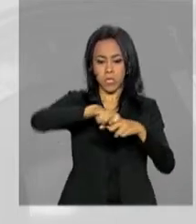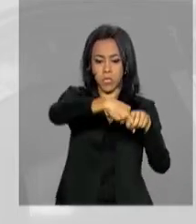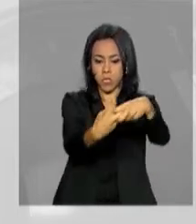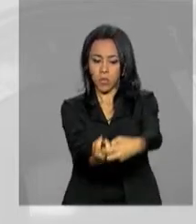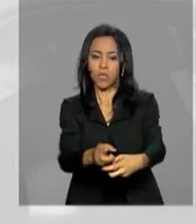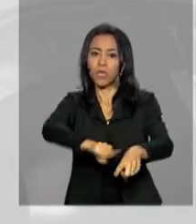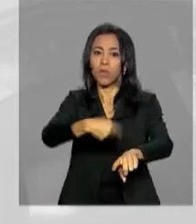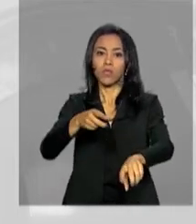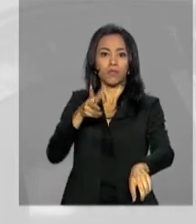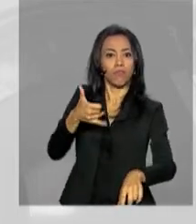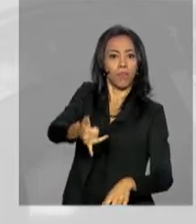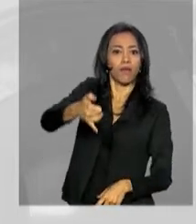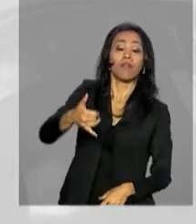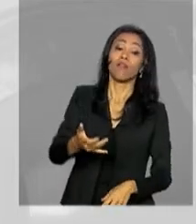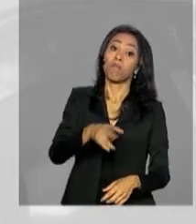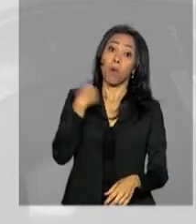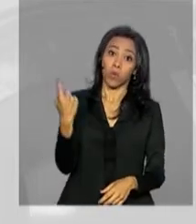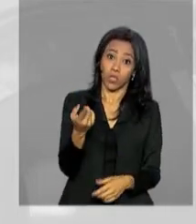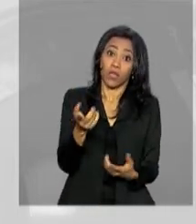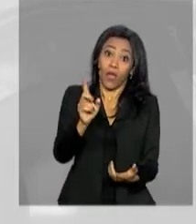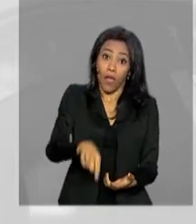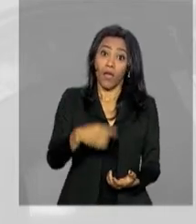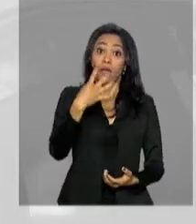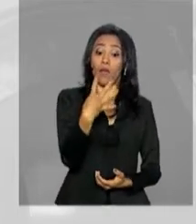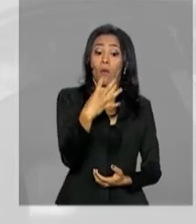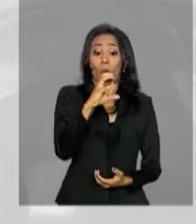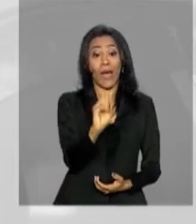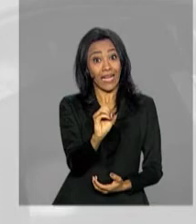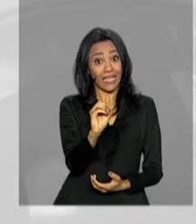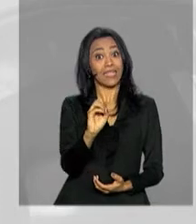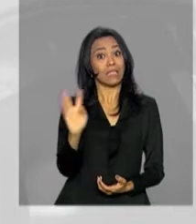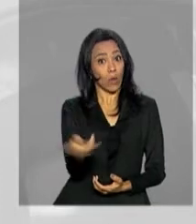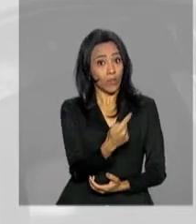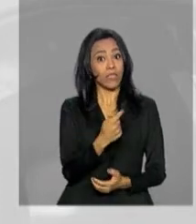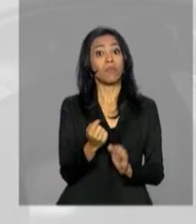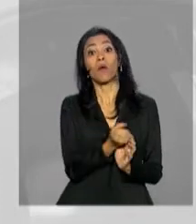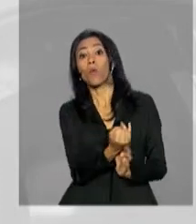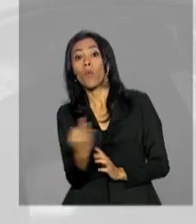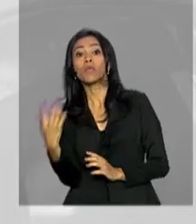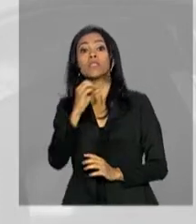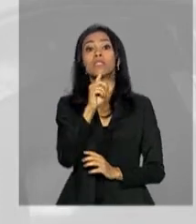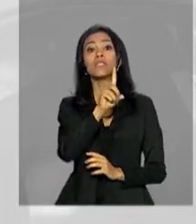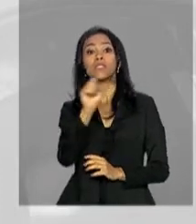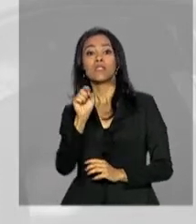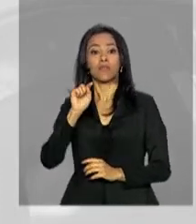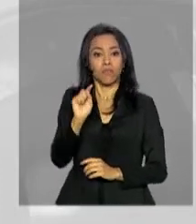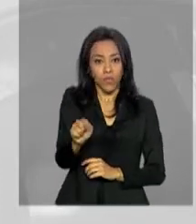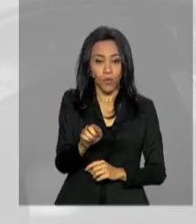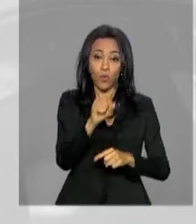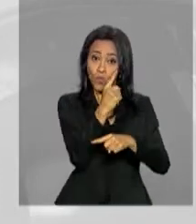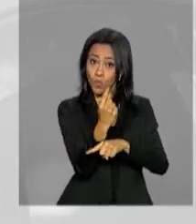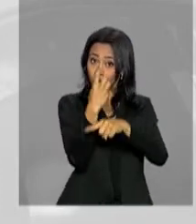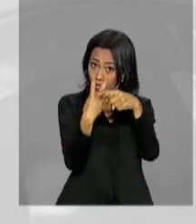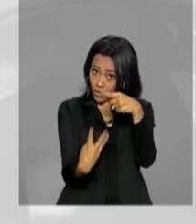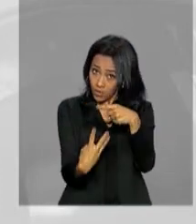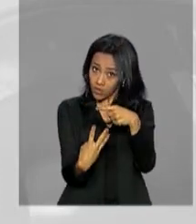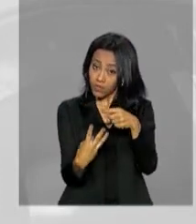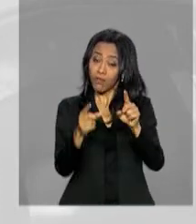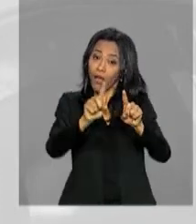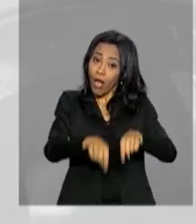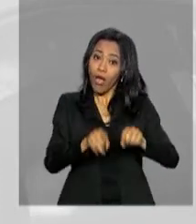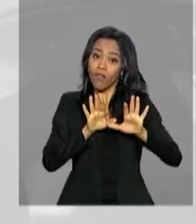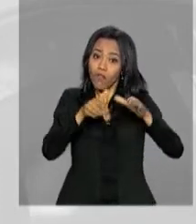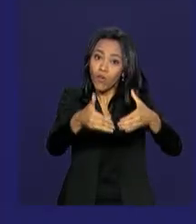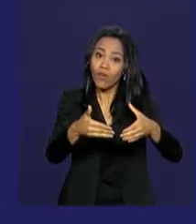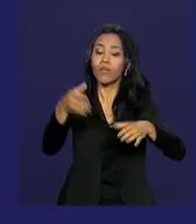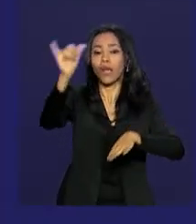seguida de morte. São 40 casos para cada 100 mil habitantes. Cerca de um terço dos casos se concentrou